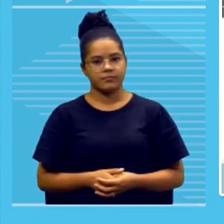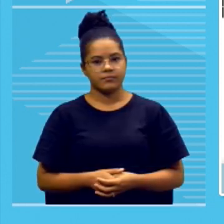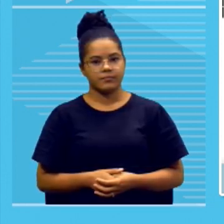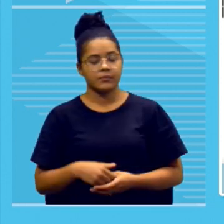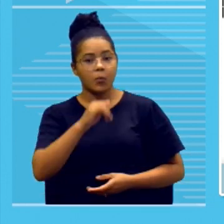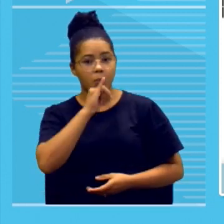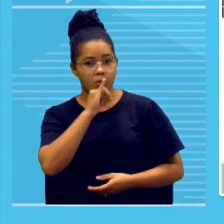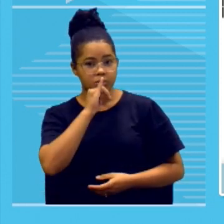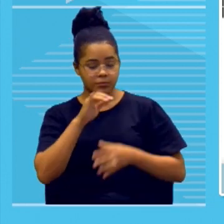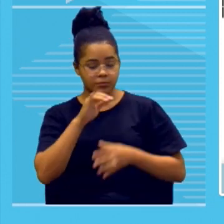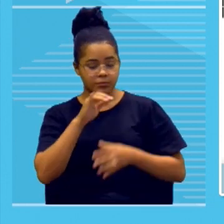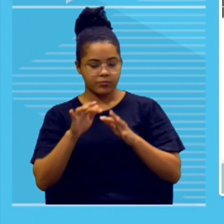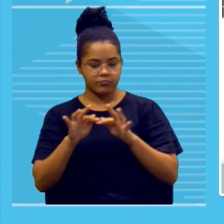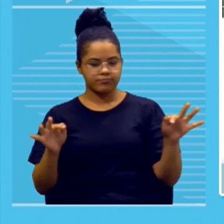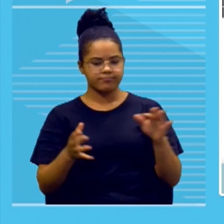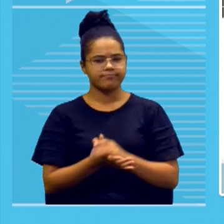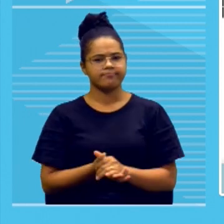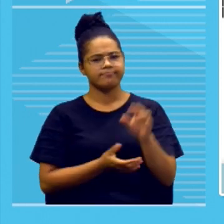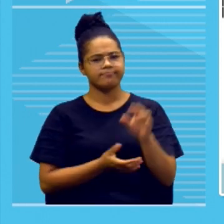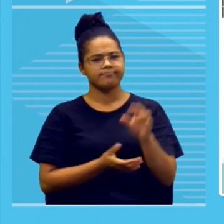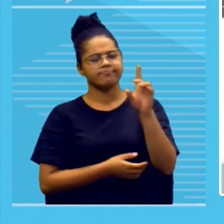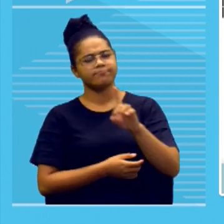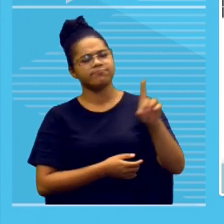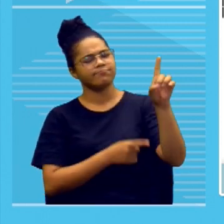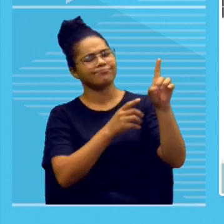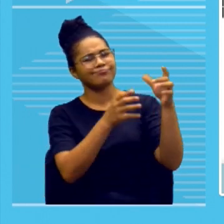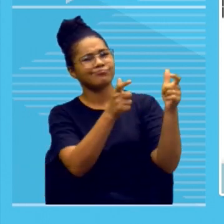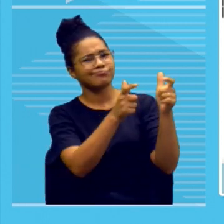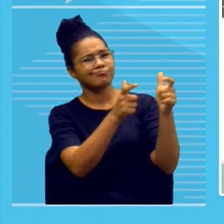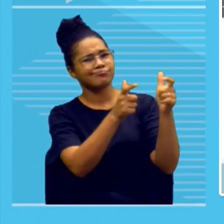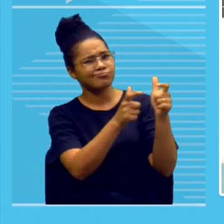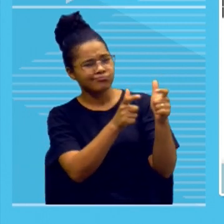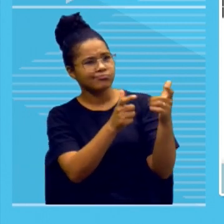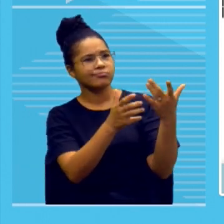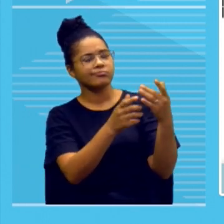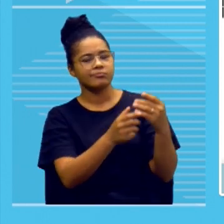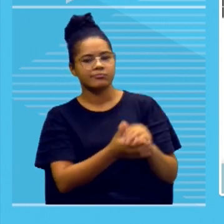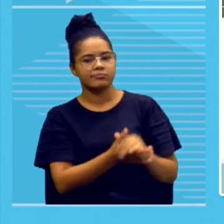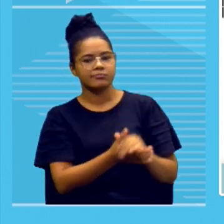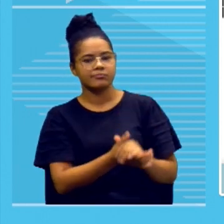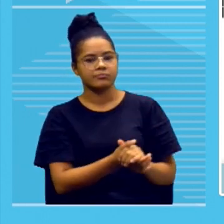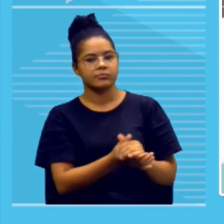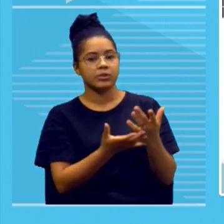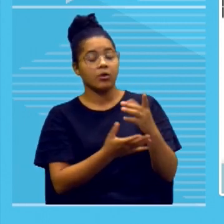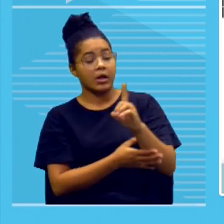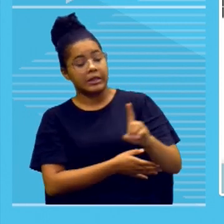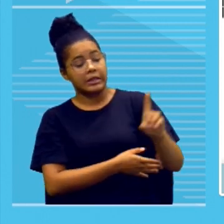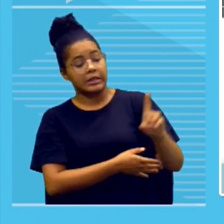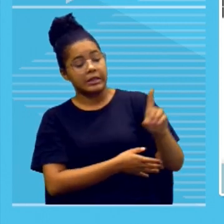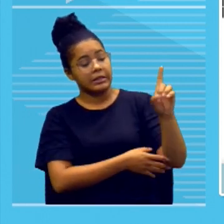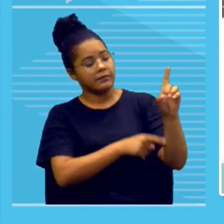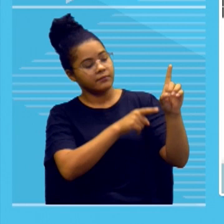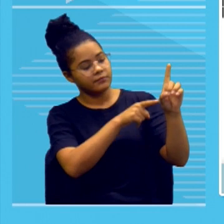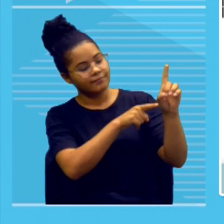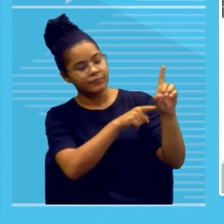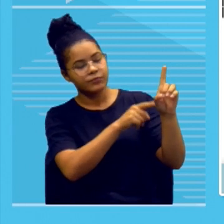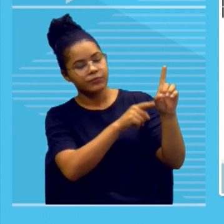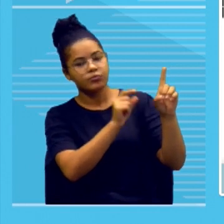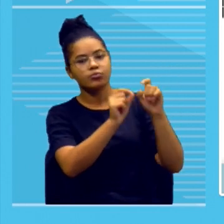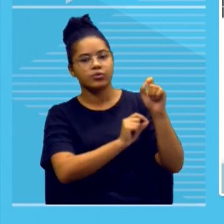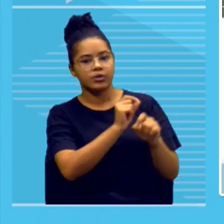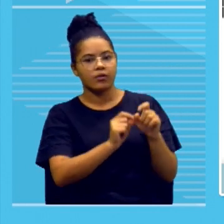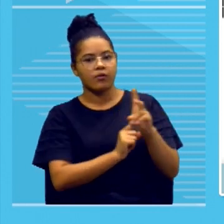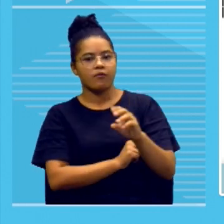Deus, ó Deus, onde estás? Esse ó Deus é o vocativo, é um termo isolado da